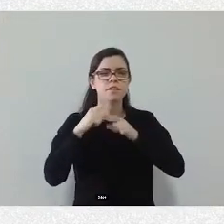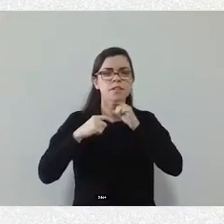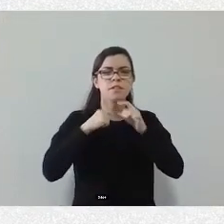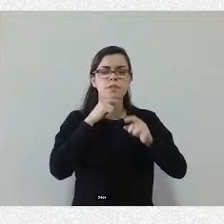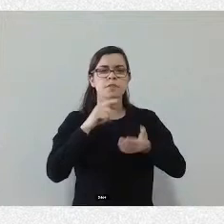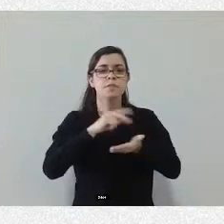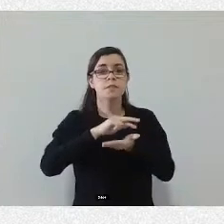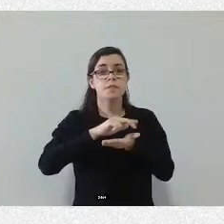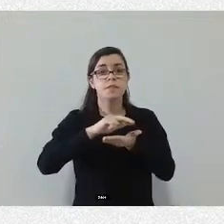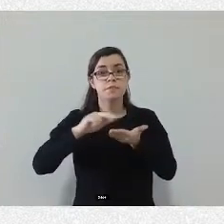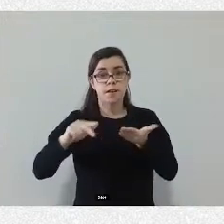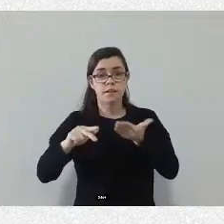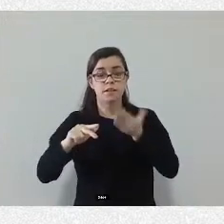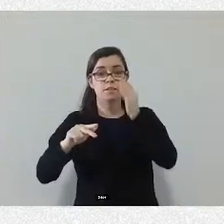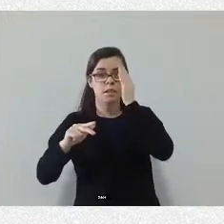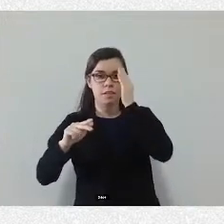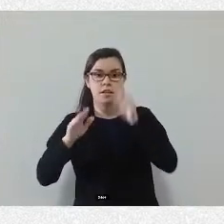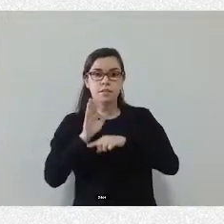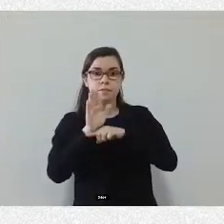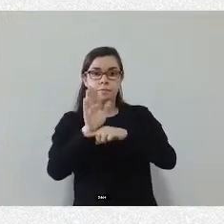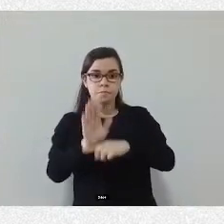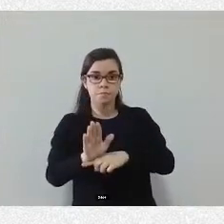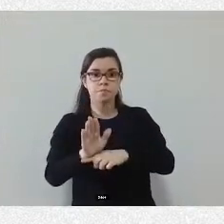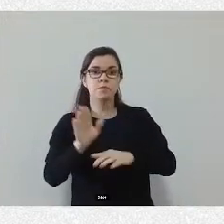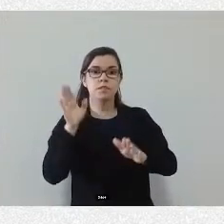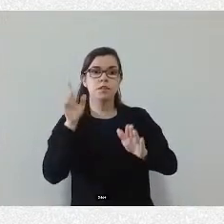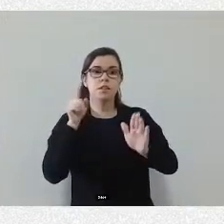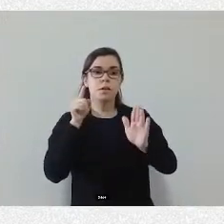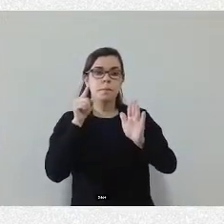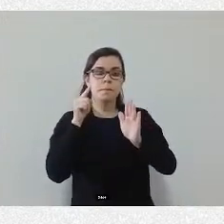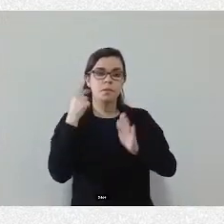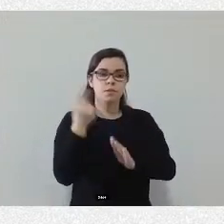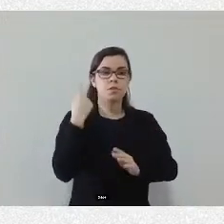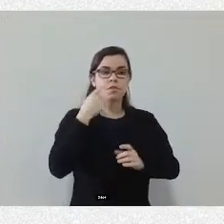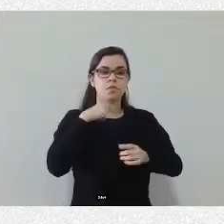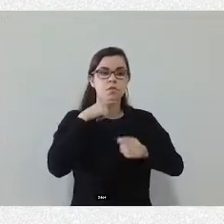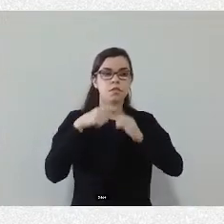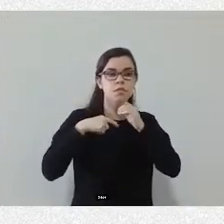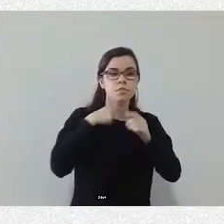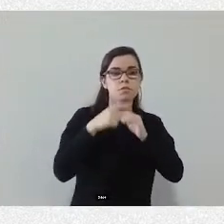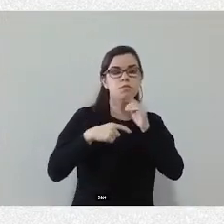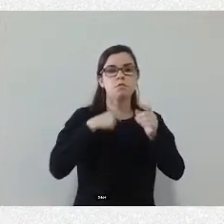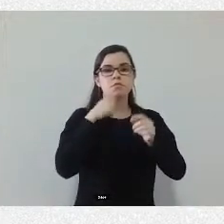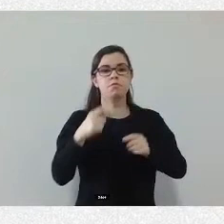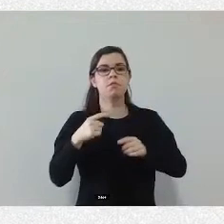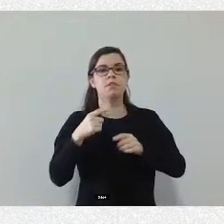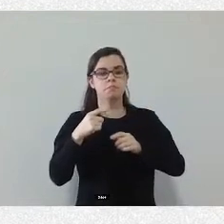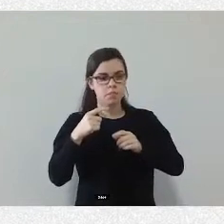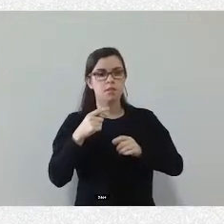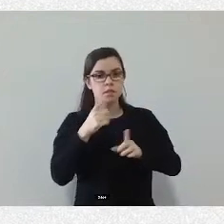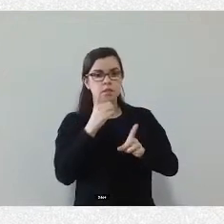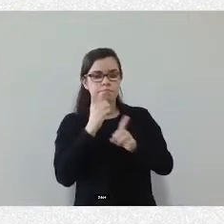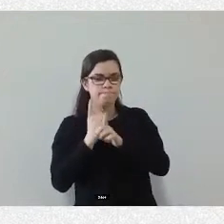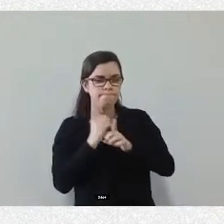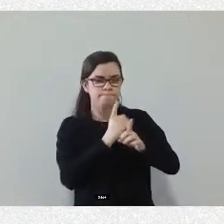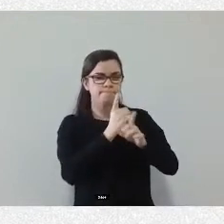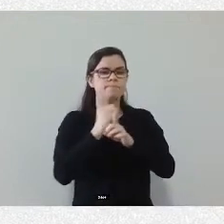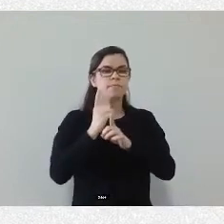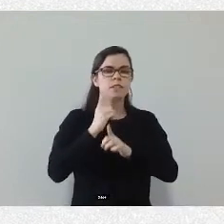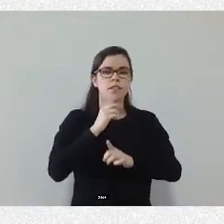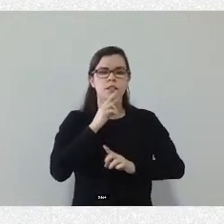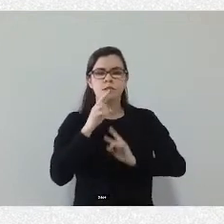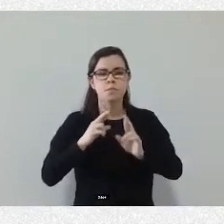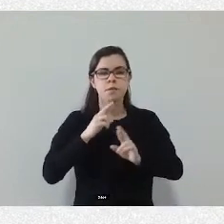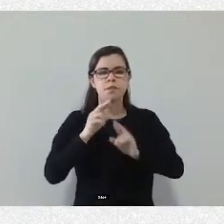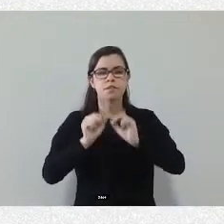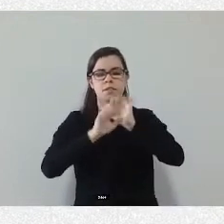bastante importantes para responder questões práticas, questões de vida real. E isso gera uma grande validade externa, uma